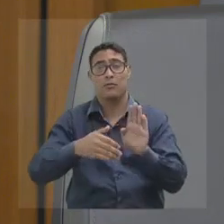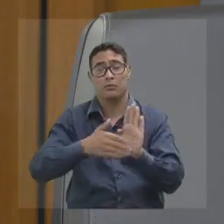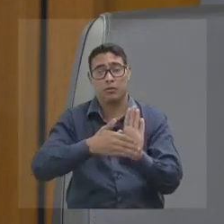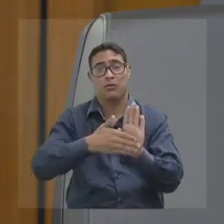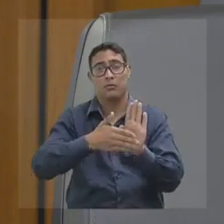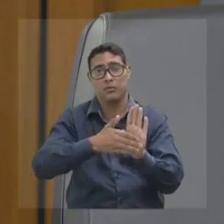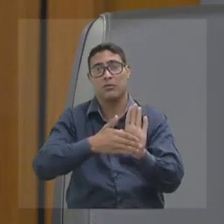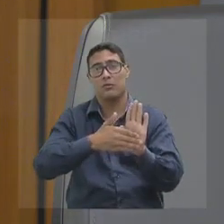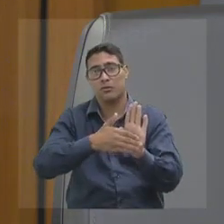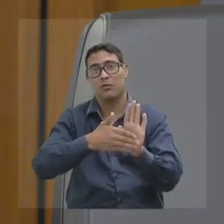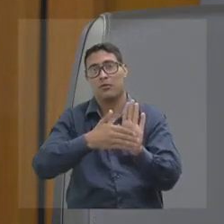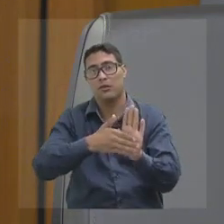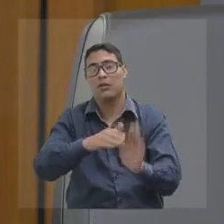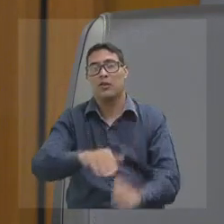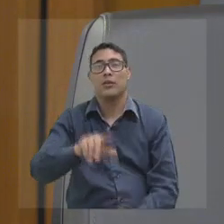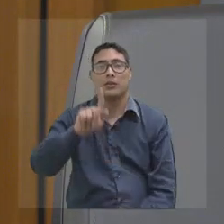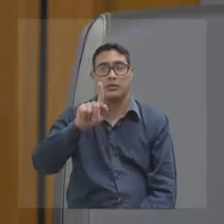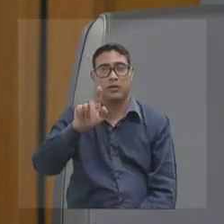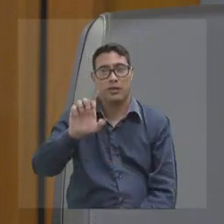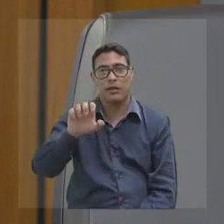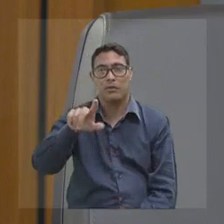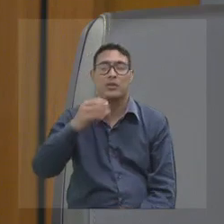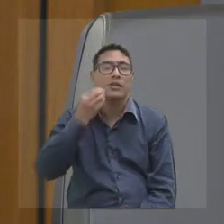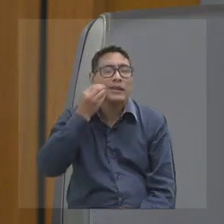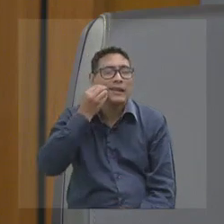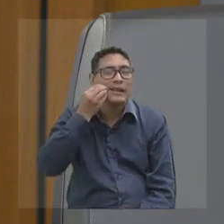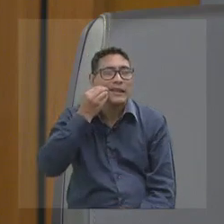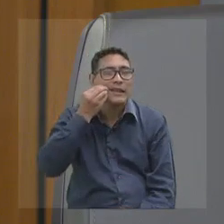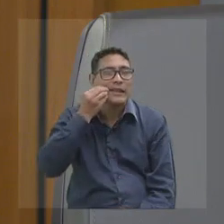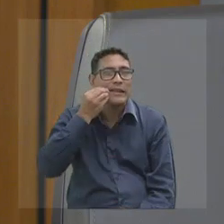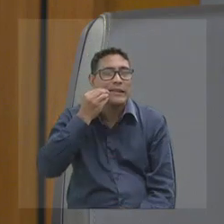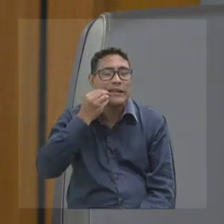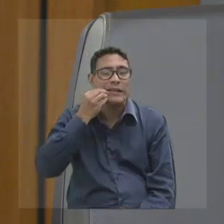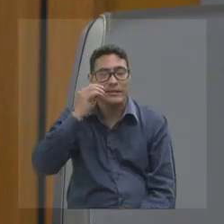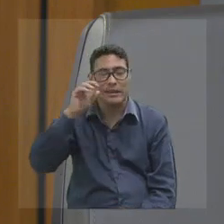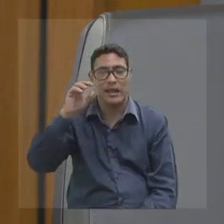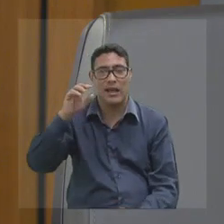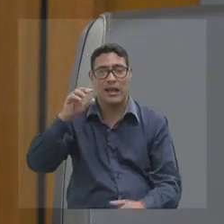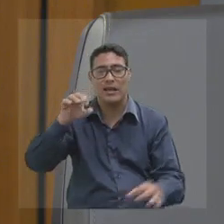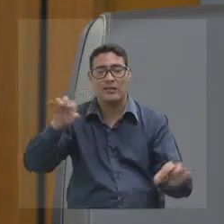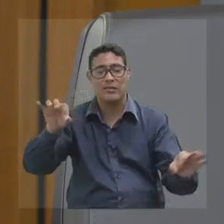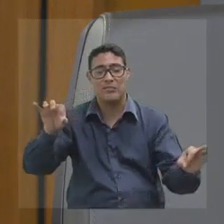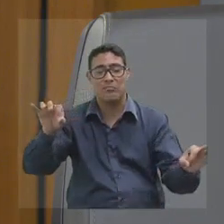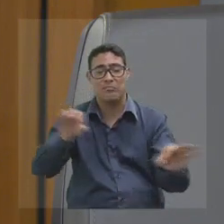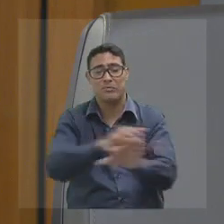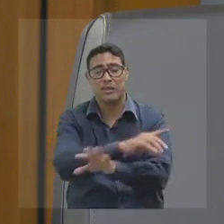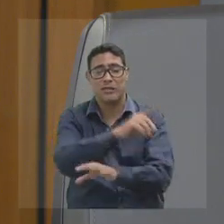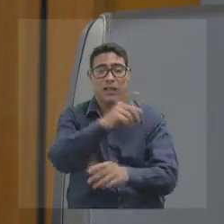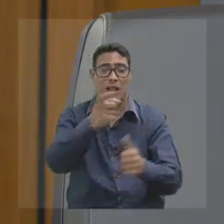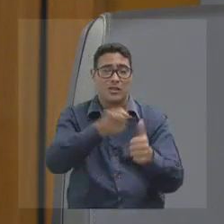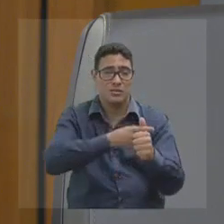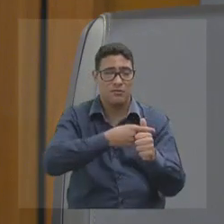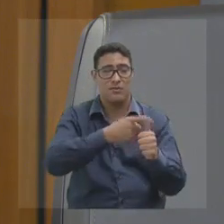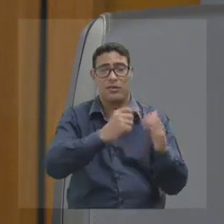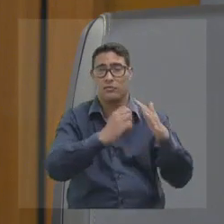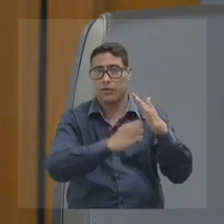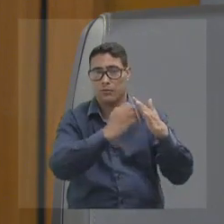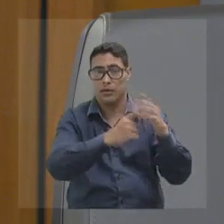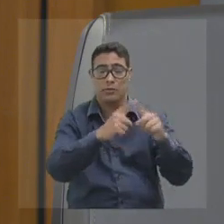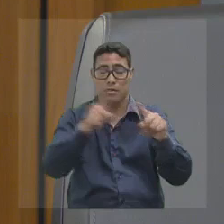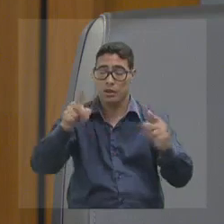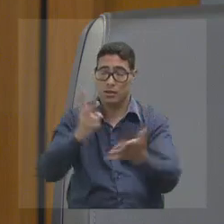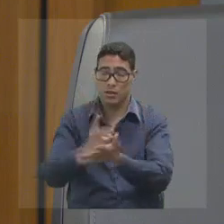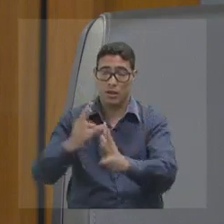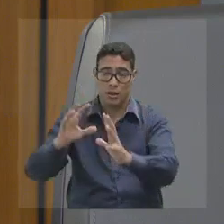na Nage para ver se a gente conseguia liquidar com a empresa o restante que falta porque essa comunidade sempre está